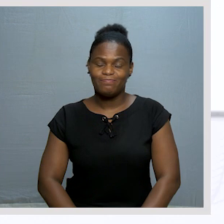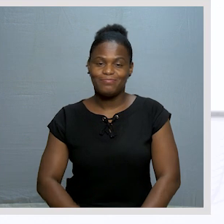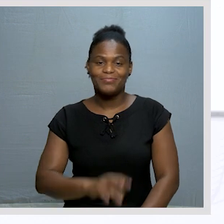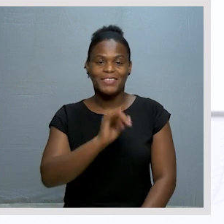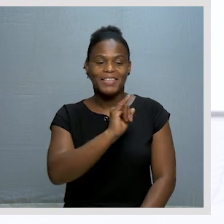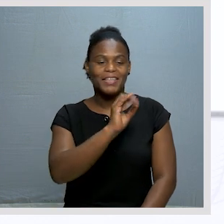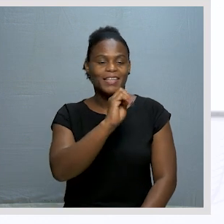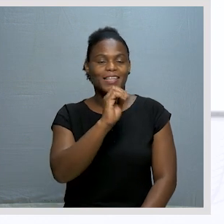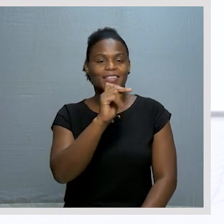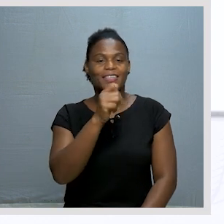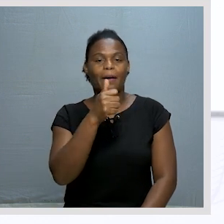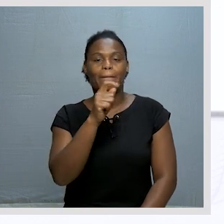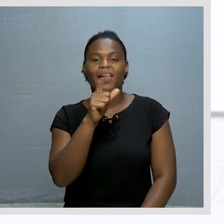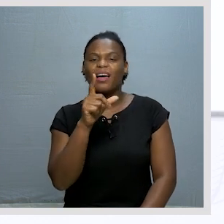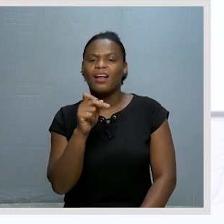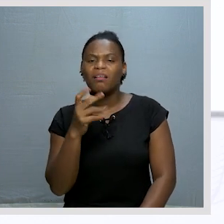Isabela,